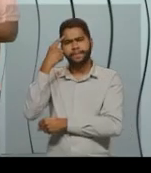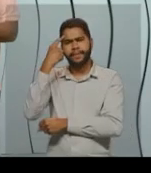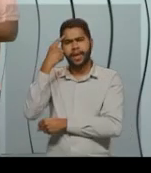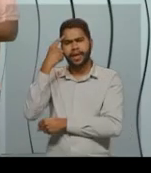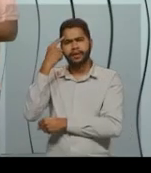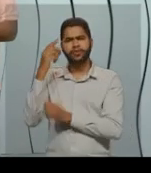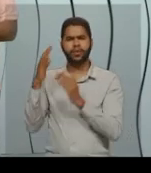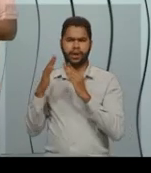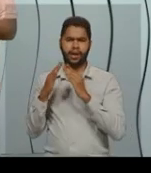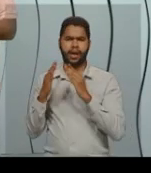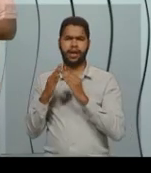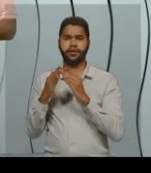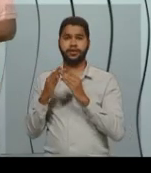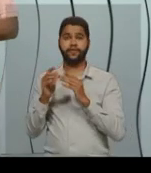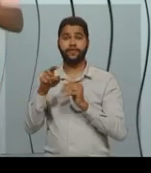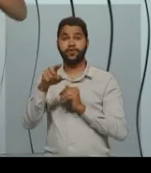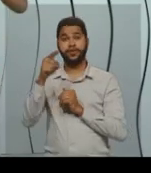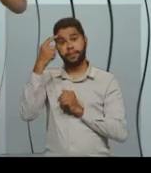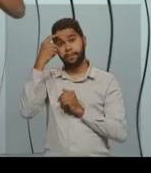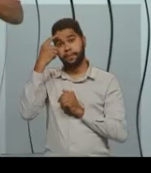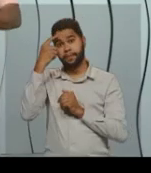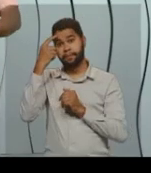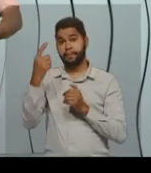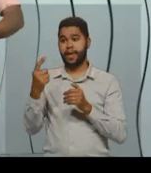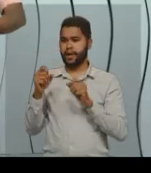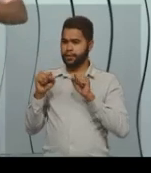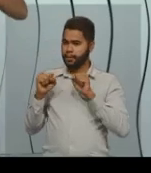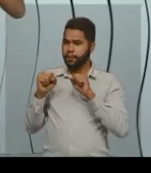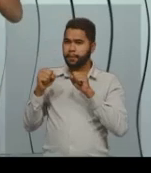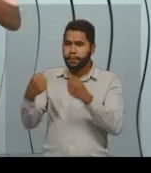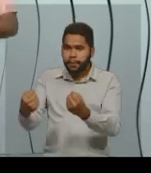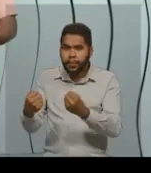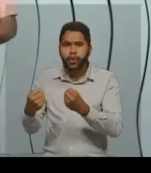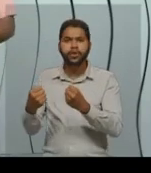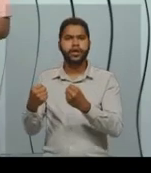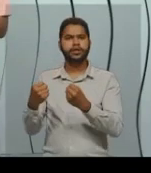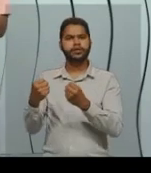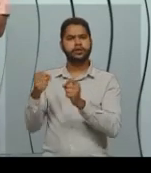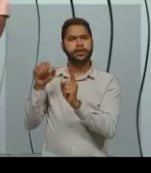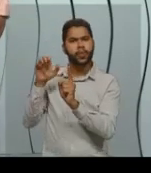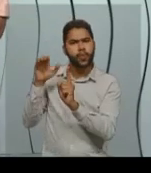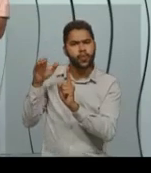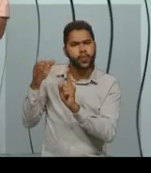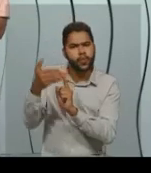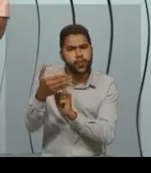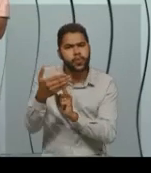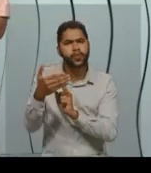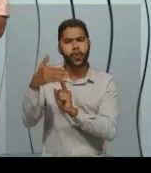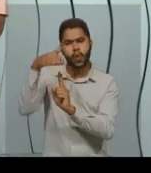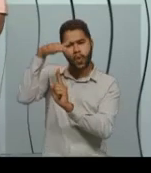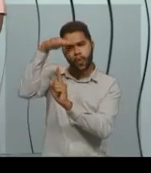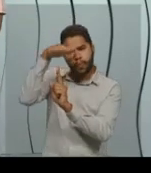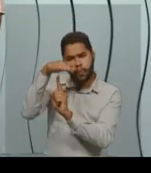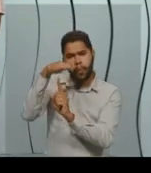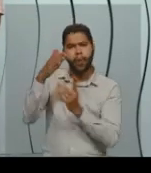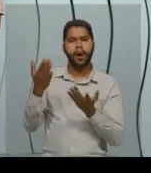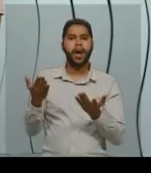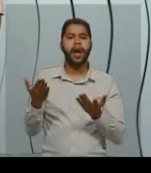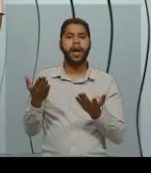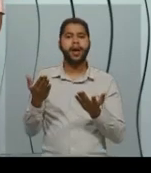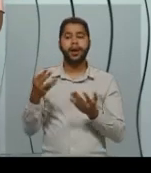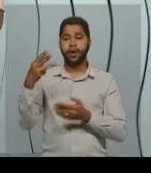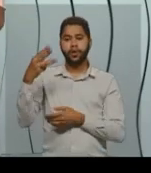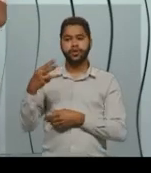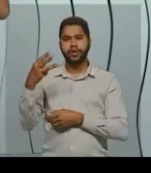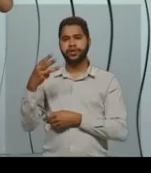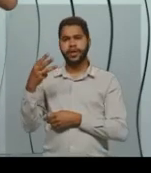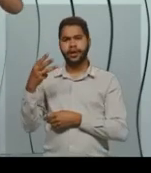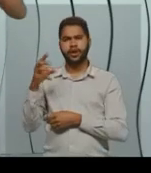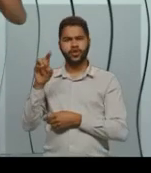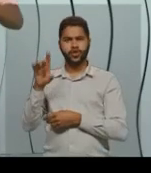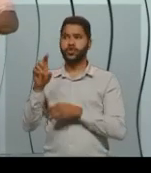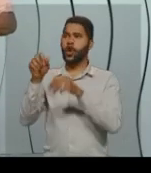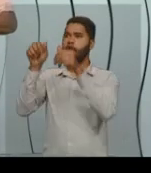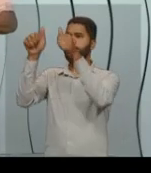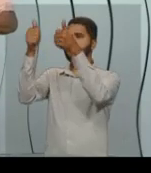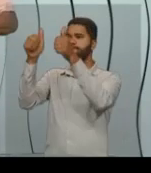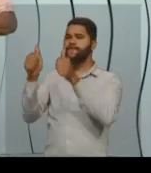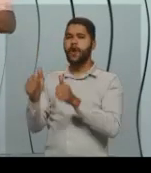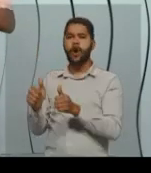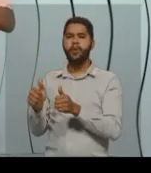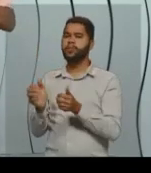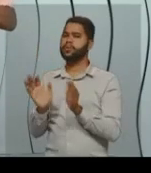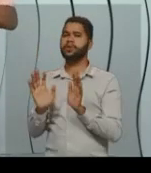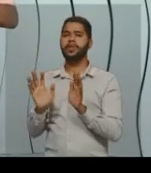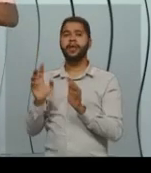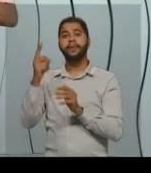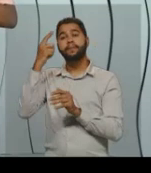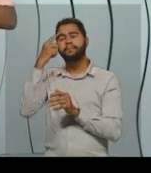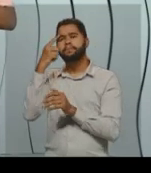que você pensa? Você pensa em proteção, abrigo, em segurança. O terceiro porquinho, ele não pensou apenas no formato da casa,